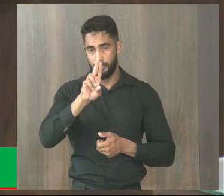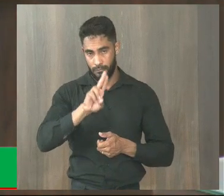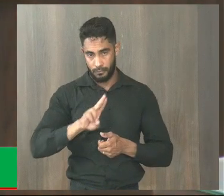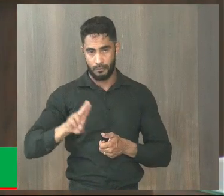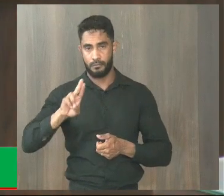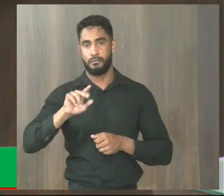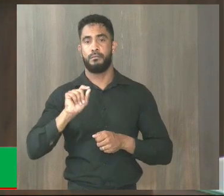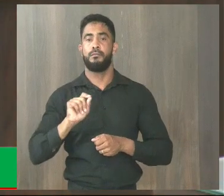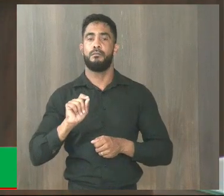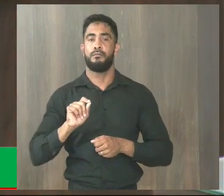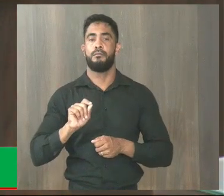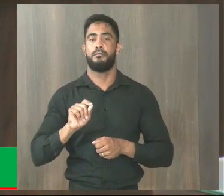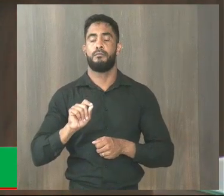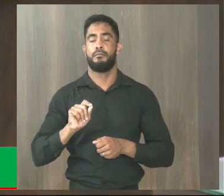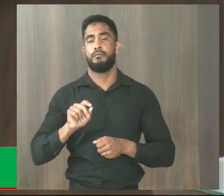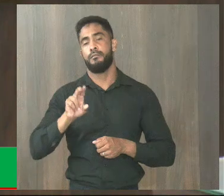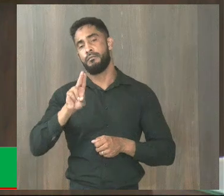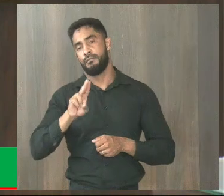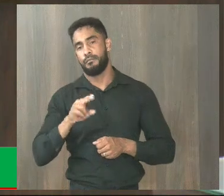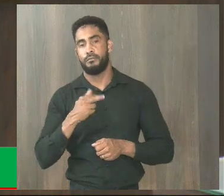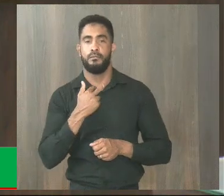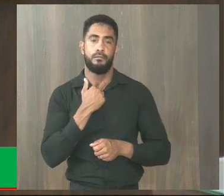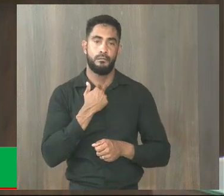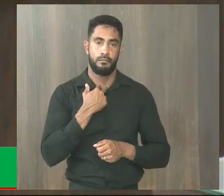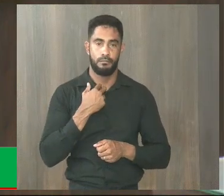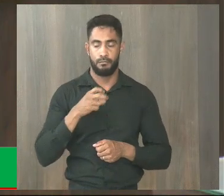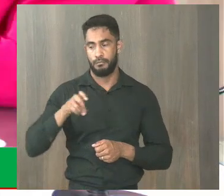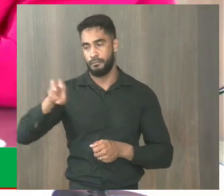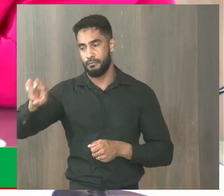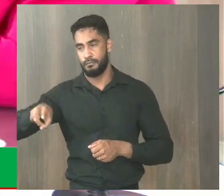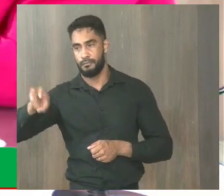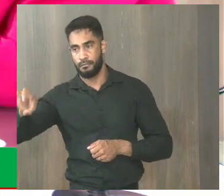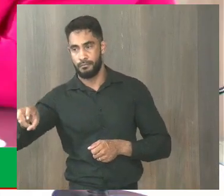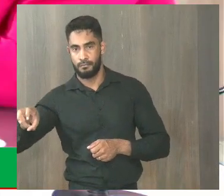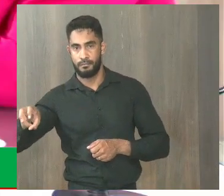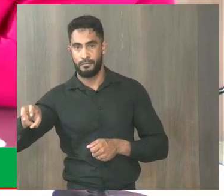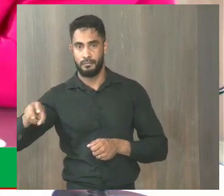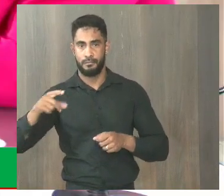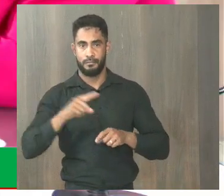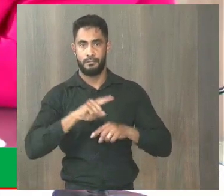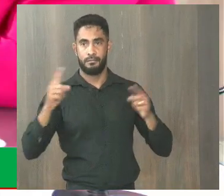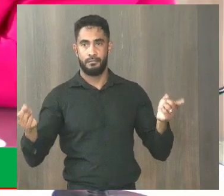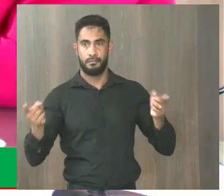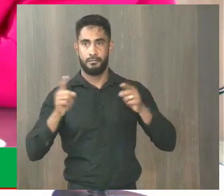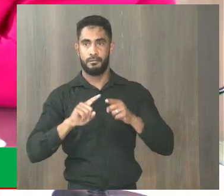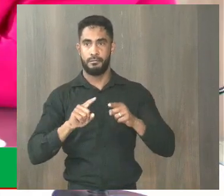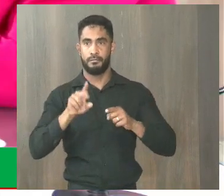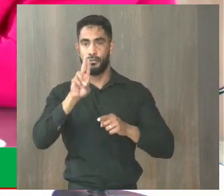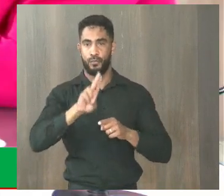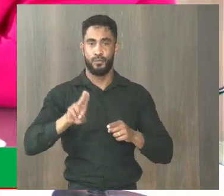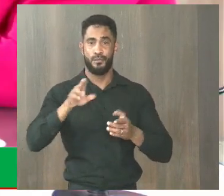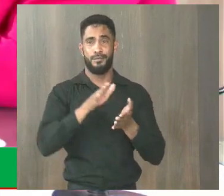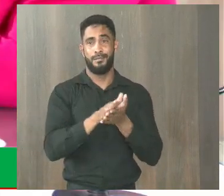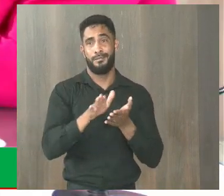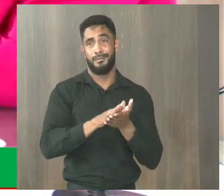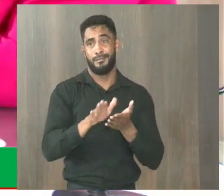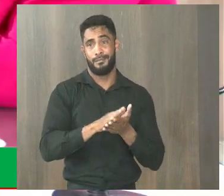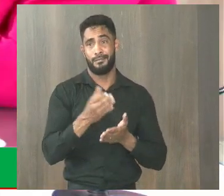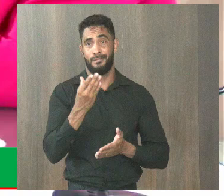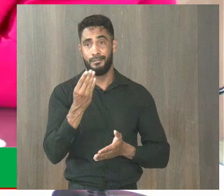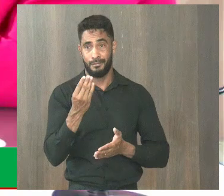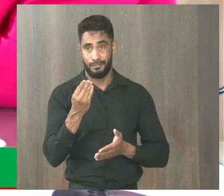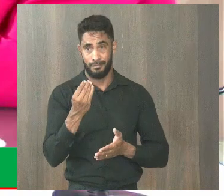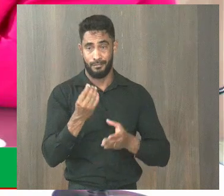É questão de logística. Você não pode estar na Zona Sul e na Zona Norte com as máquinas para lá e para lá. O custo é alto disso aí. Então,